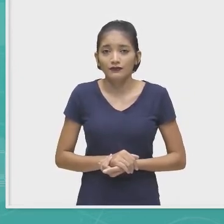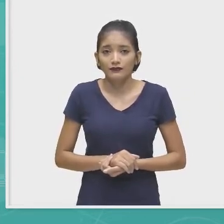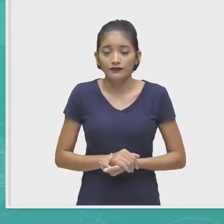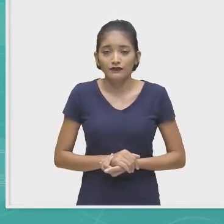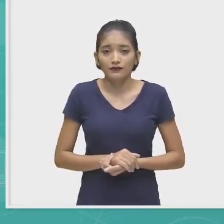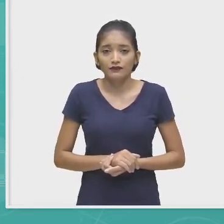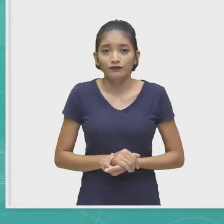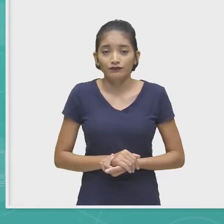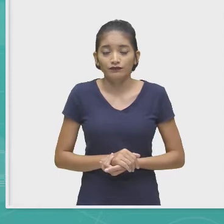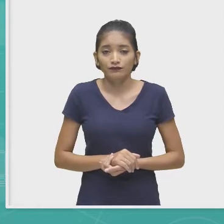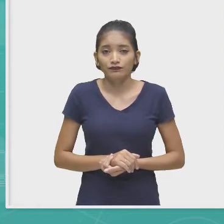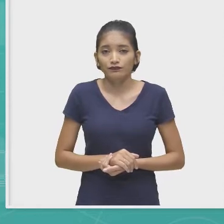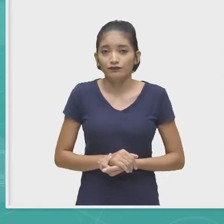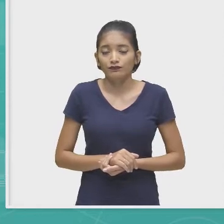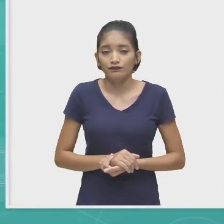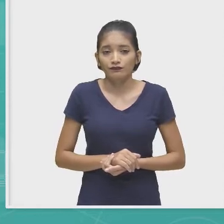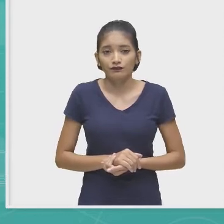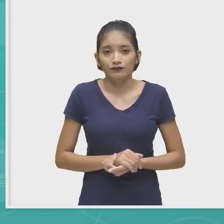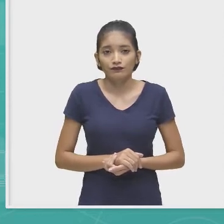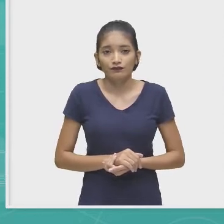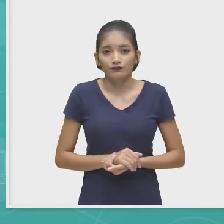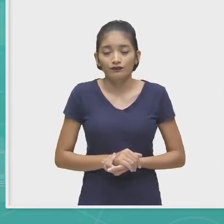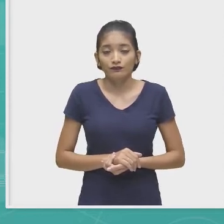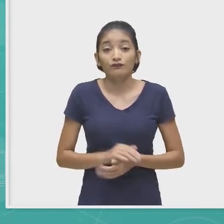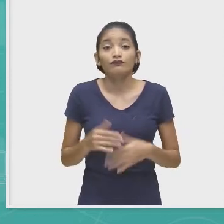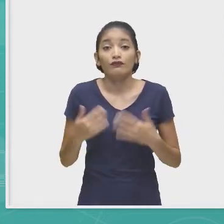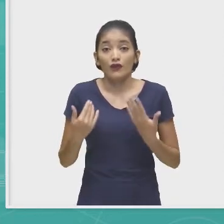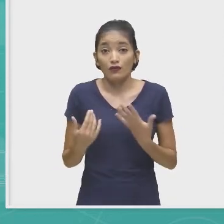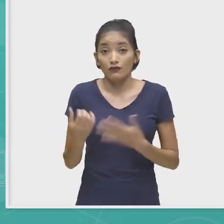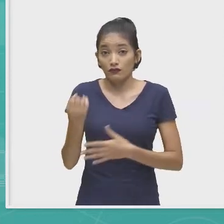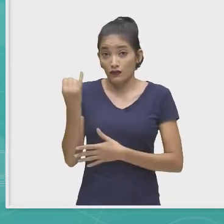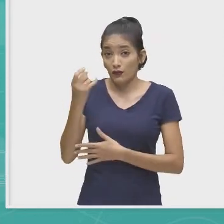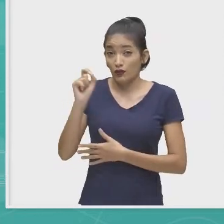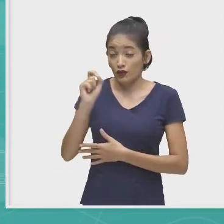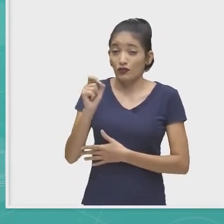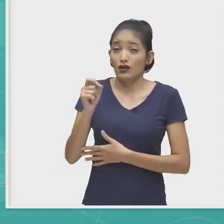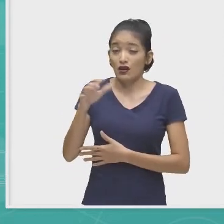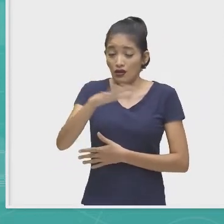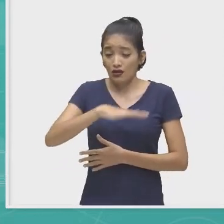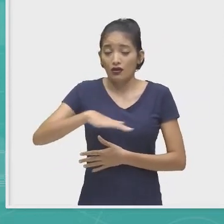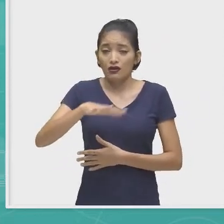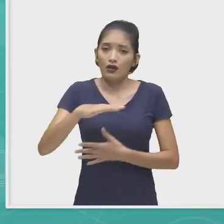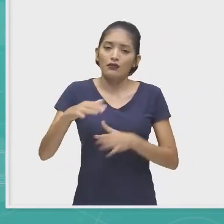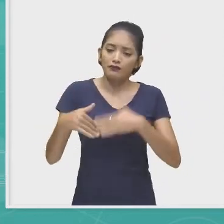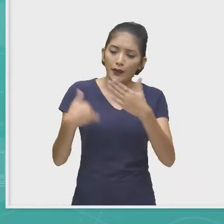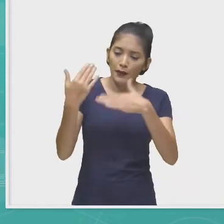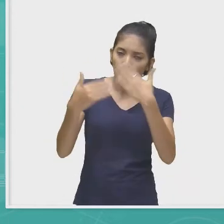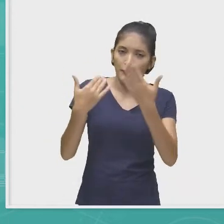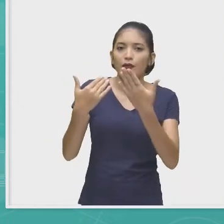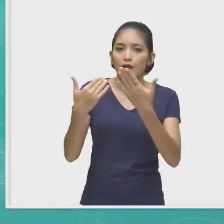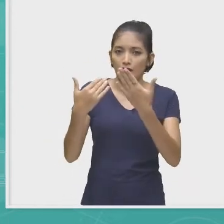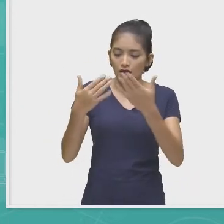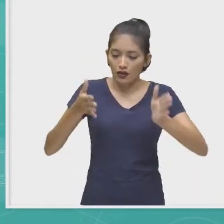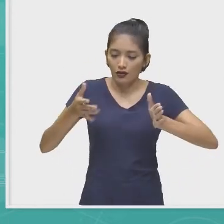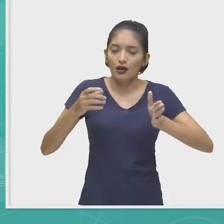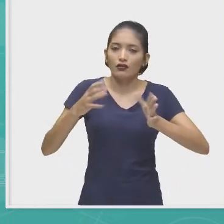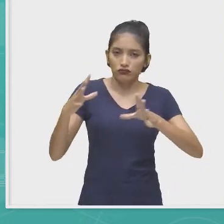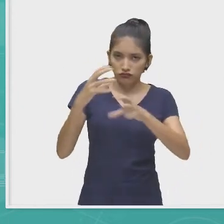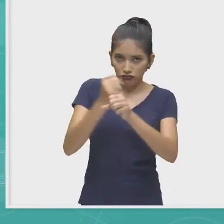para realizar a compra. Então, o importante nesse ponto aqui do nosso desenvolvimento,